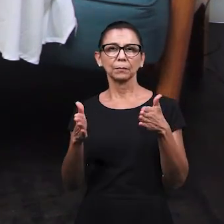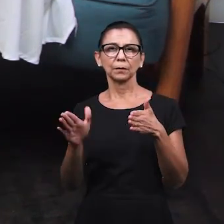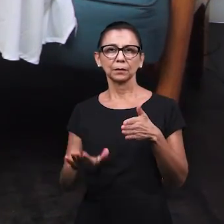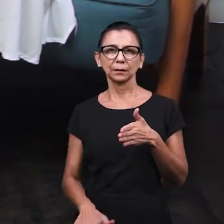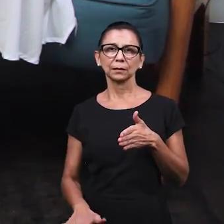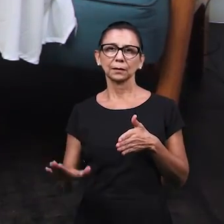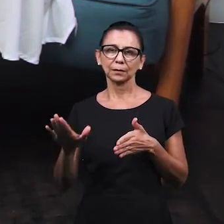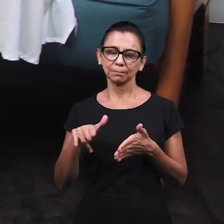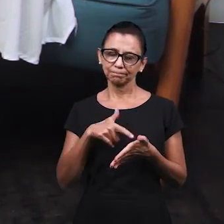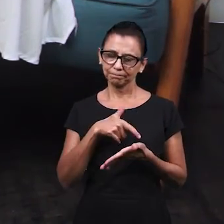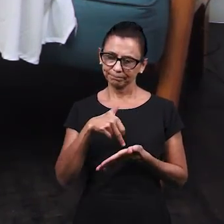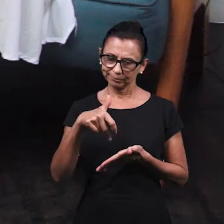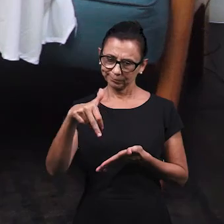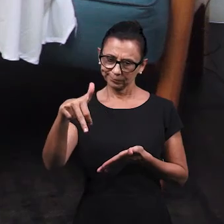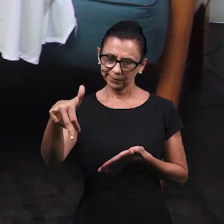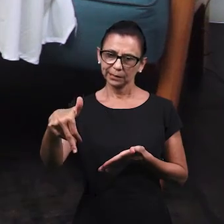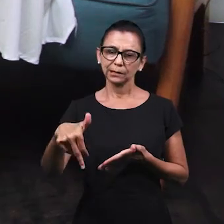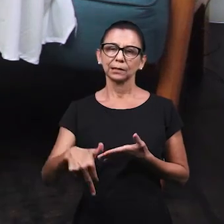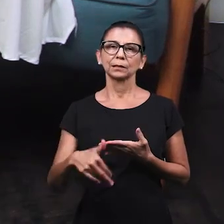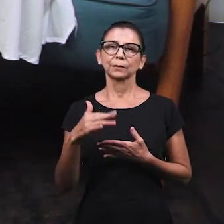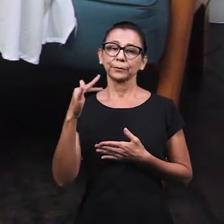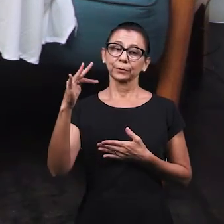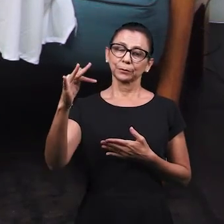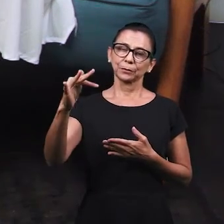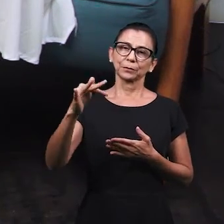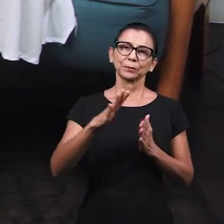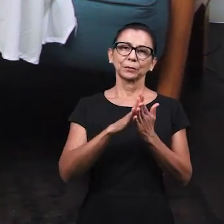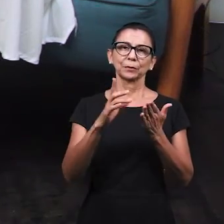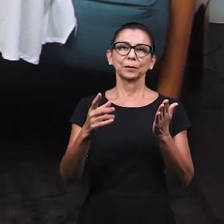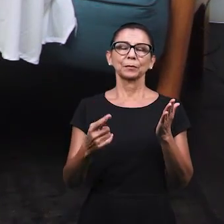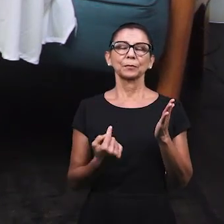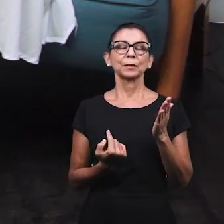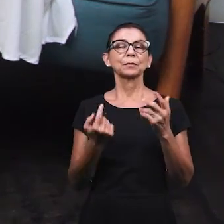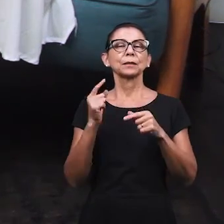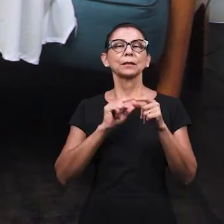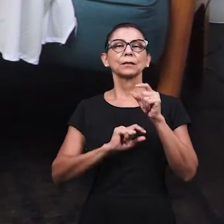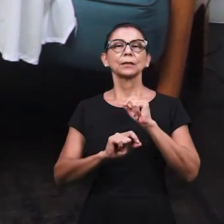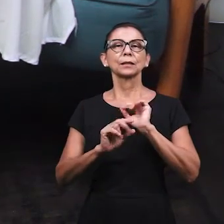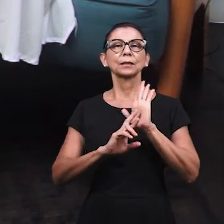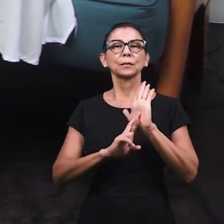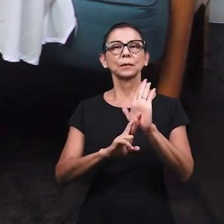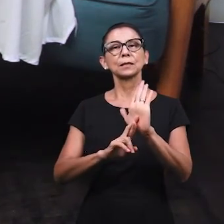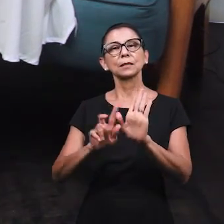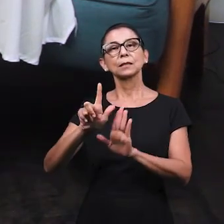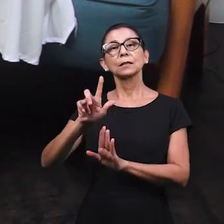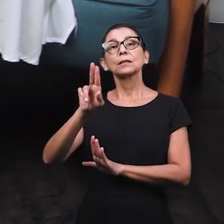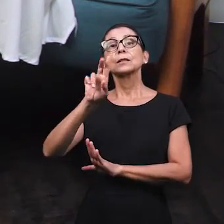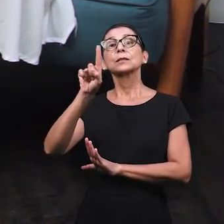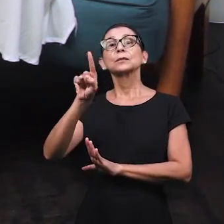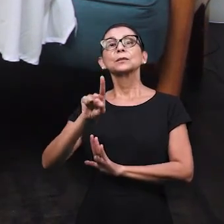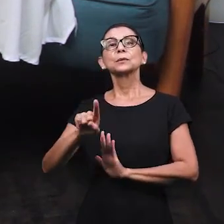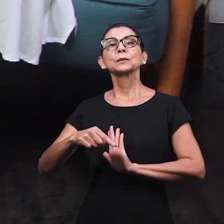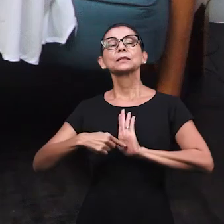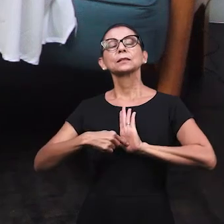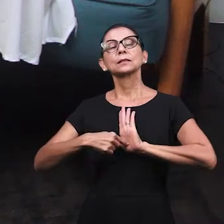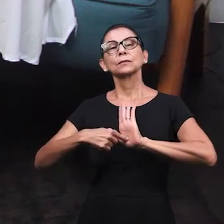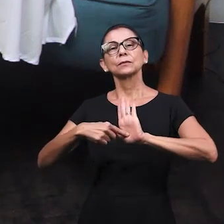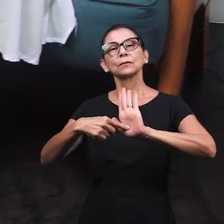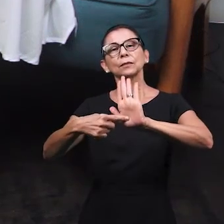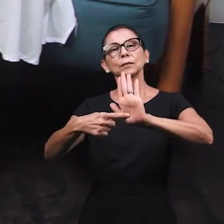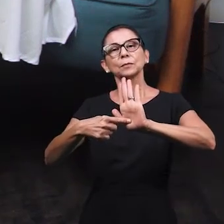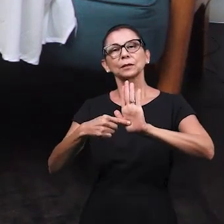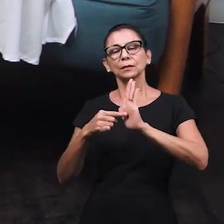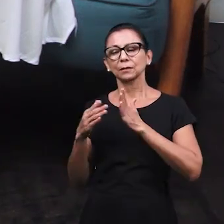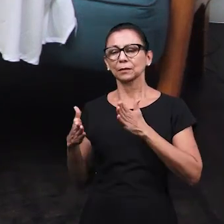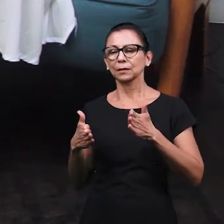o caminho pelo qual ela vai passar, a palavra ela se apresenta como a luz, né? Que vai mostrar,